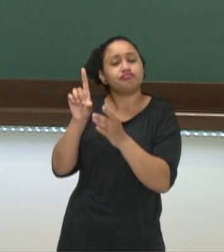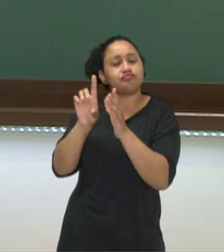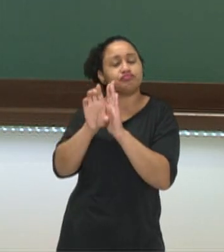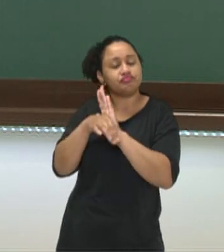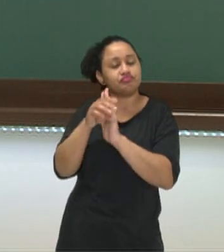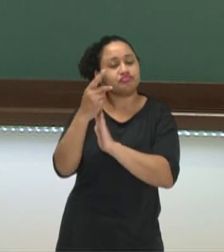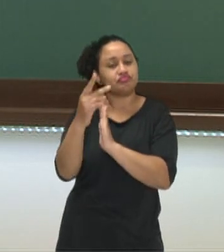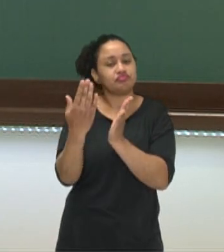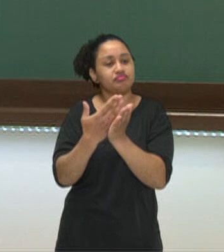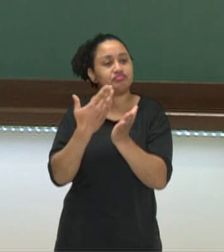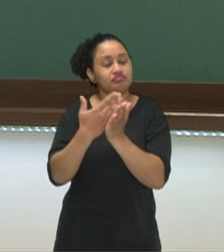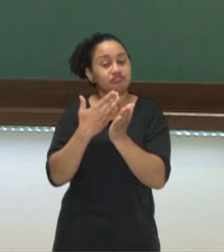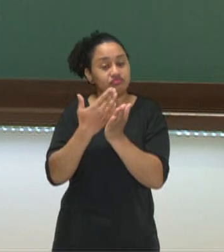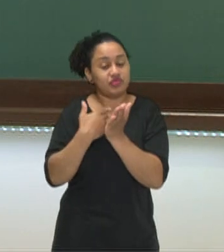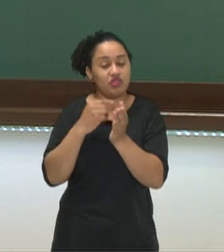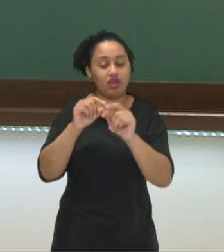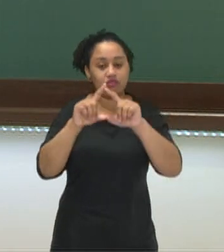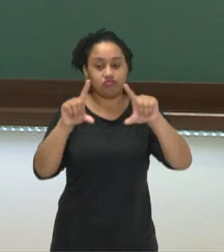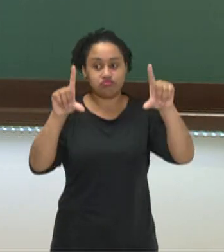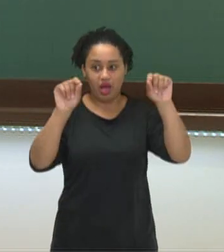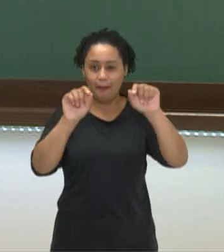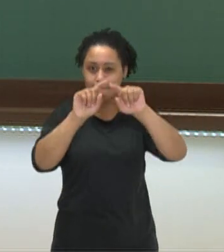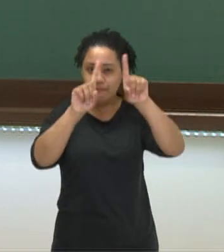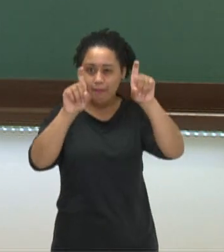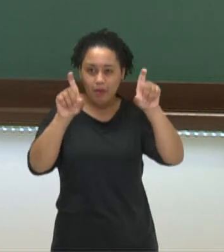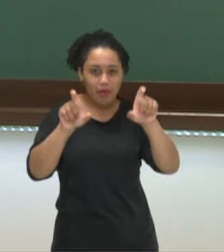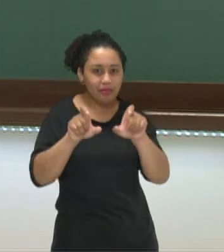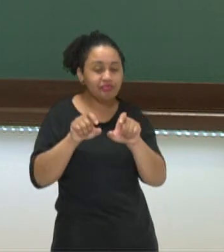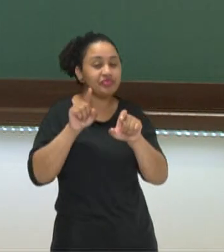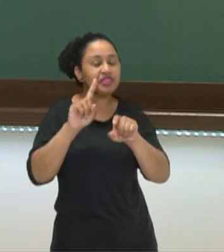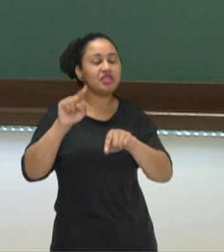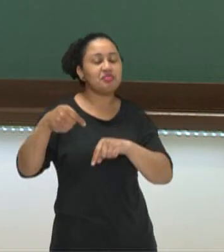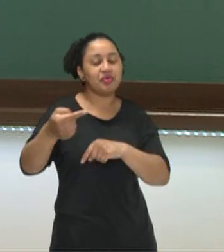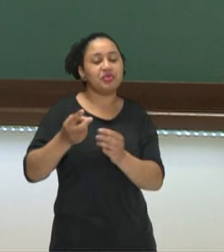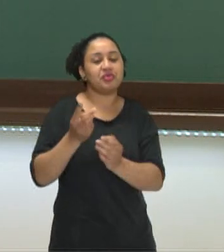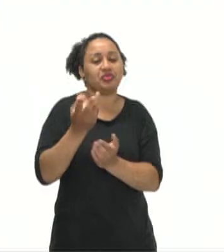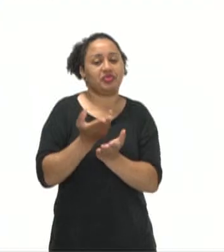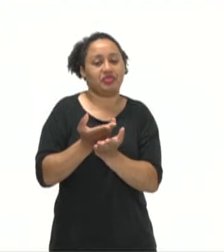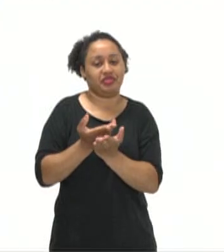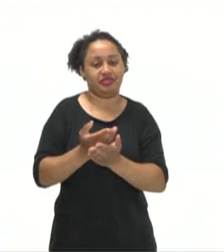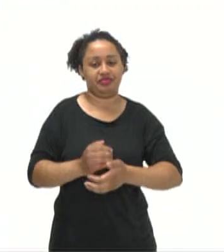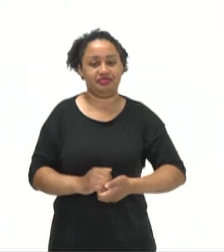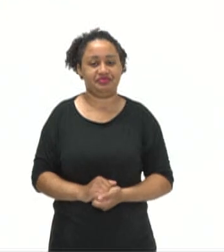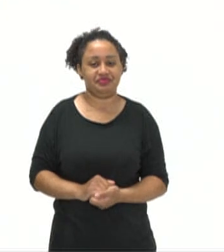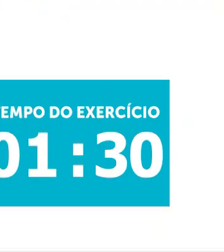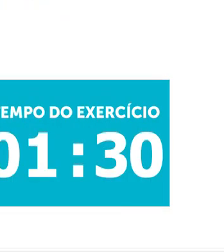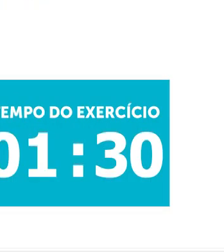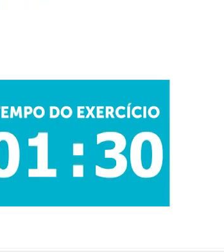conceito no seu caderno, faz um destaque bem legal nele, que a gente já continua com a aula.